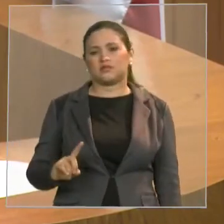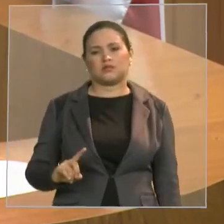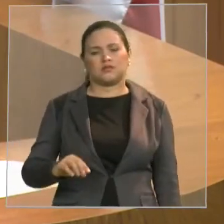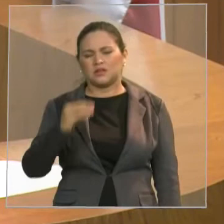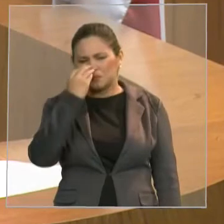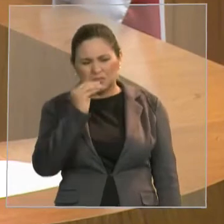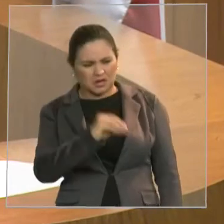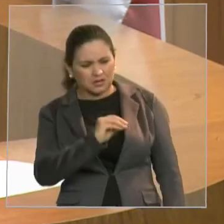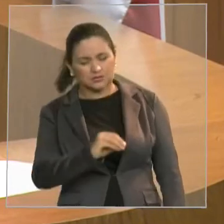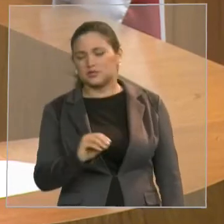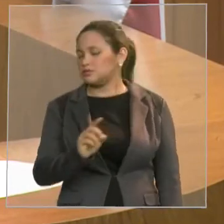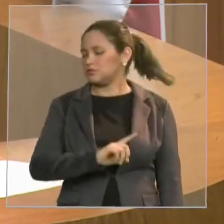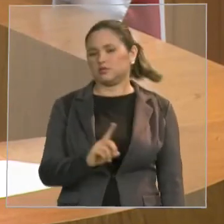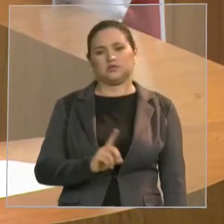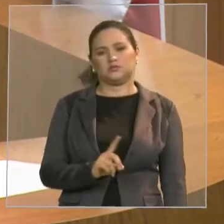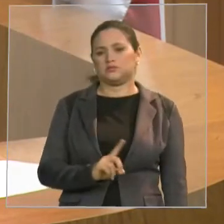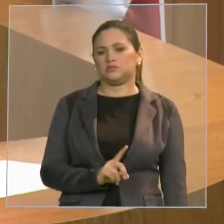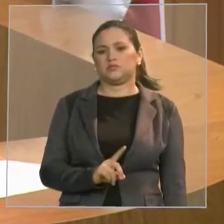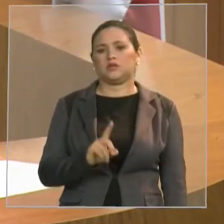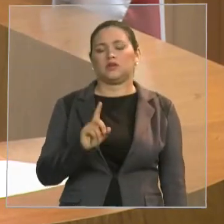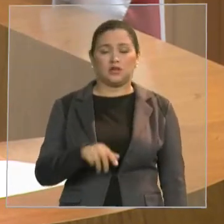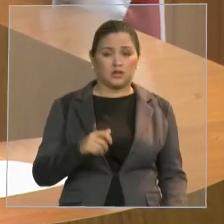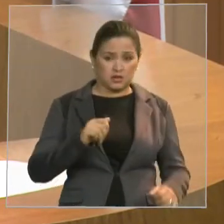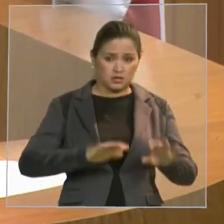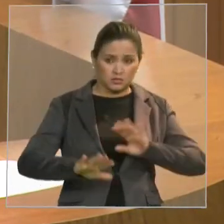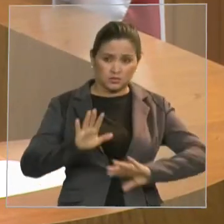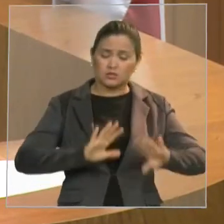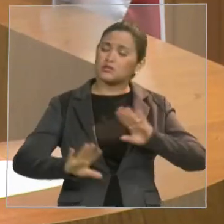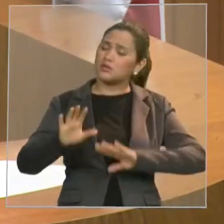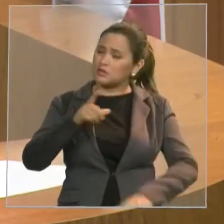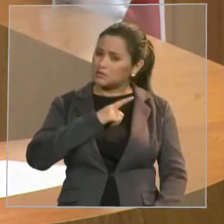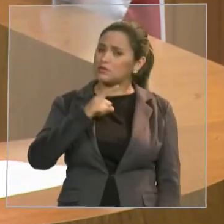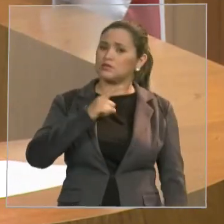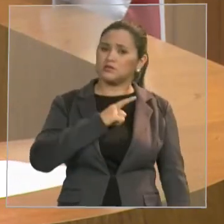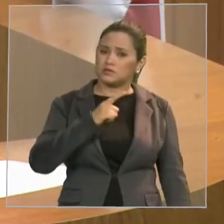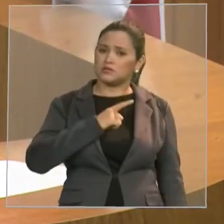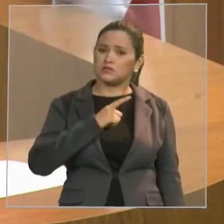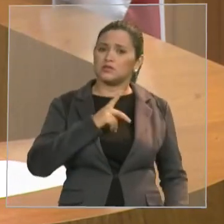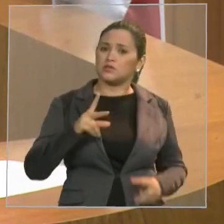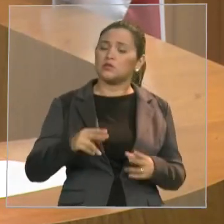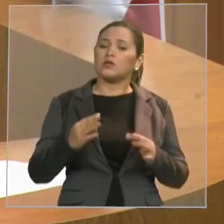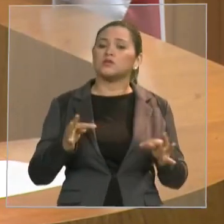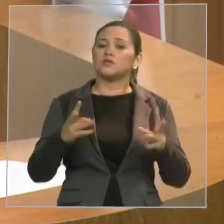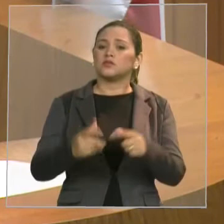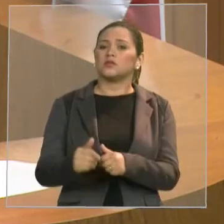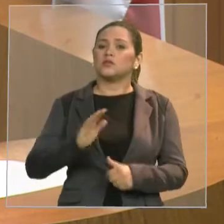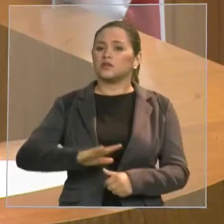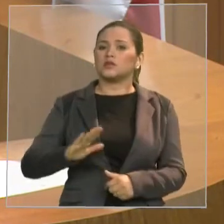que existe é o bem cuidado e o bem trato naquela criança. Como todas as crianças do Juvencio Matos.